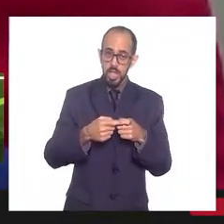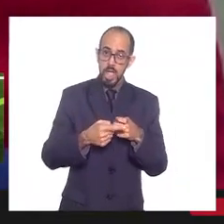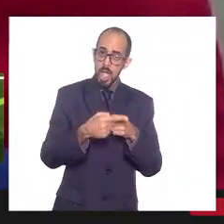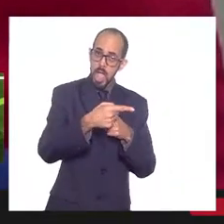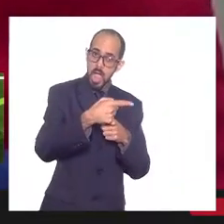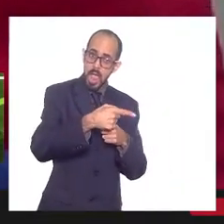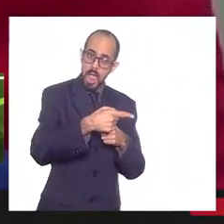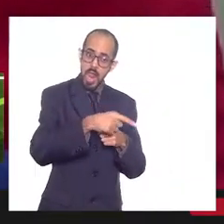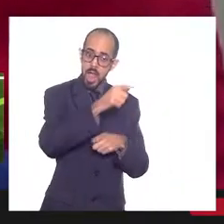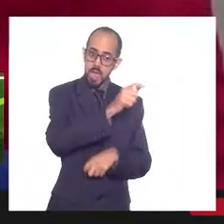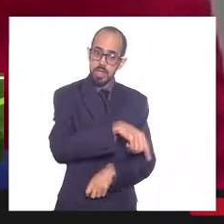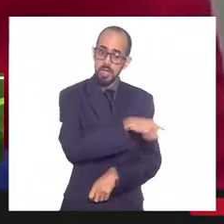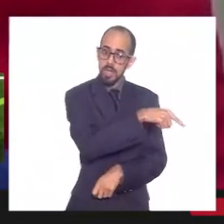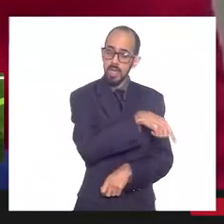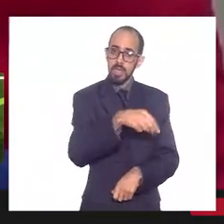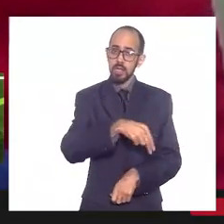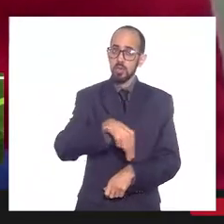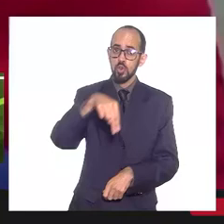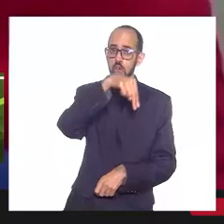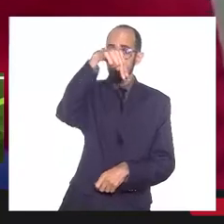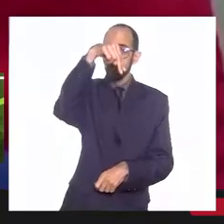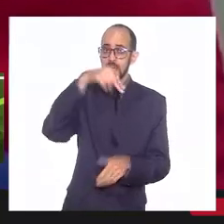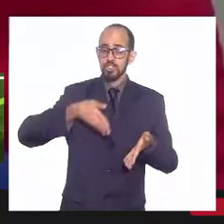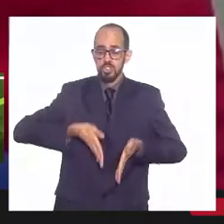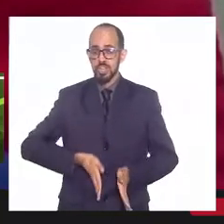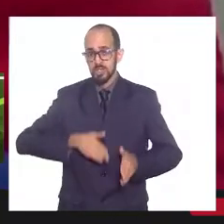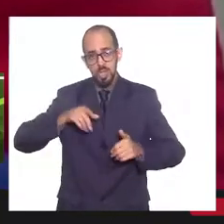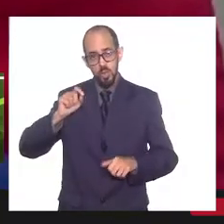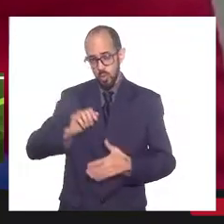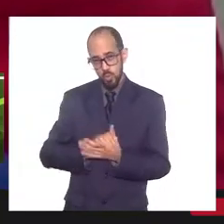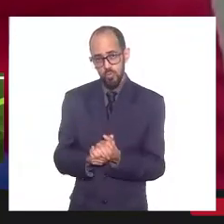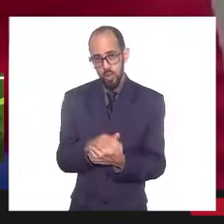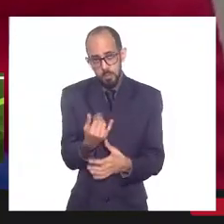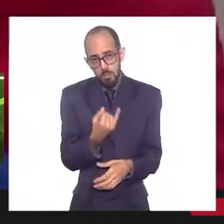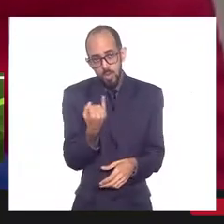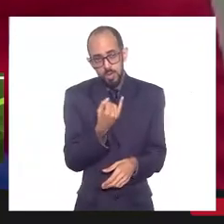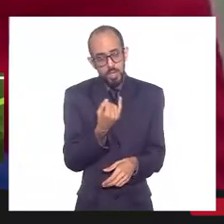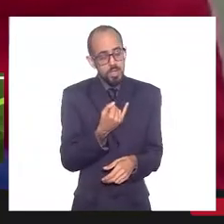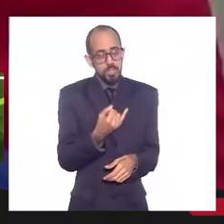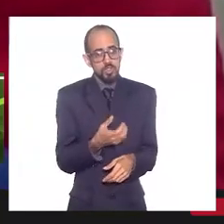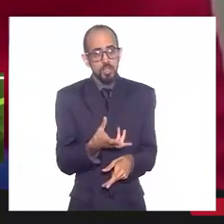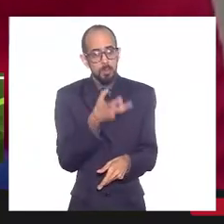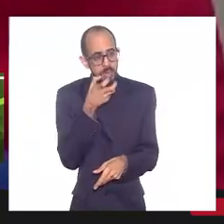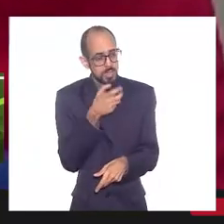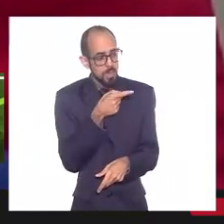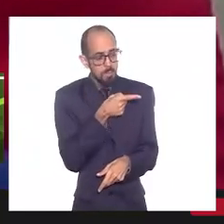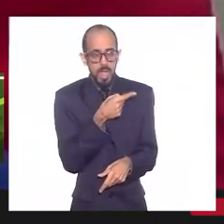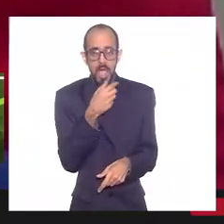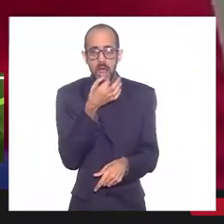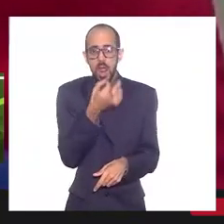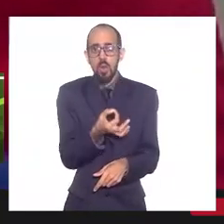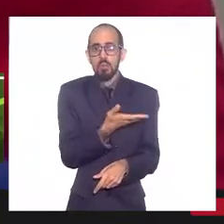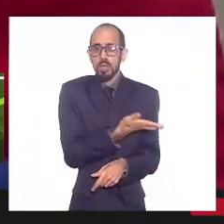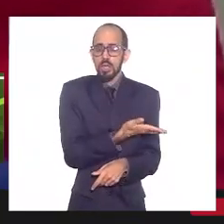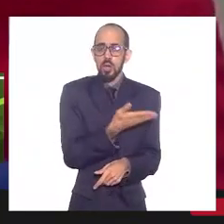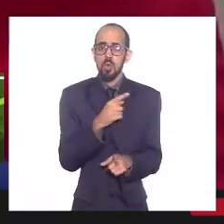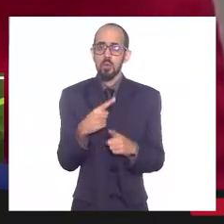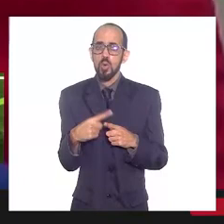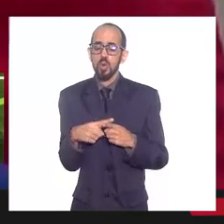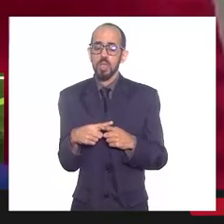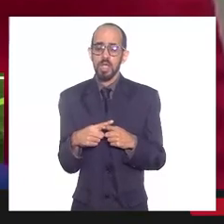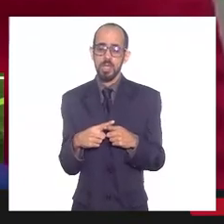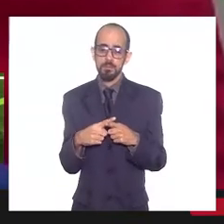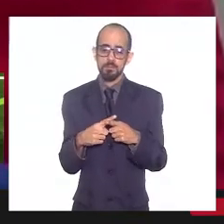de um estado do Nordeste e foi muito importante o verão mas geriatra foi muito importante o ver né